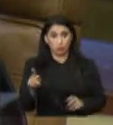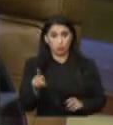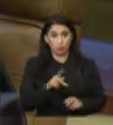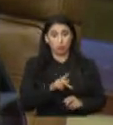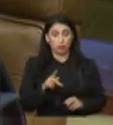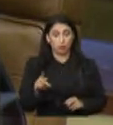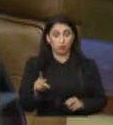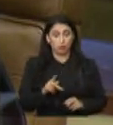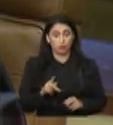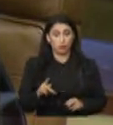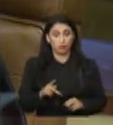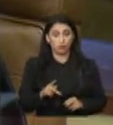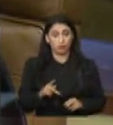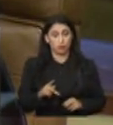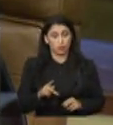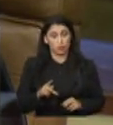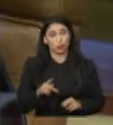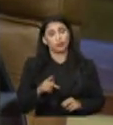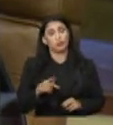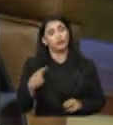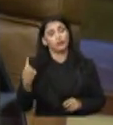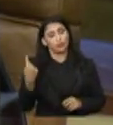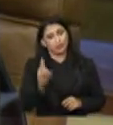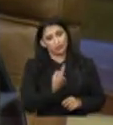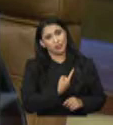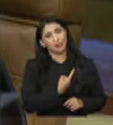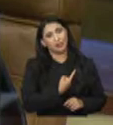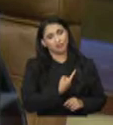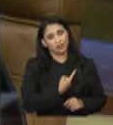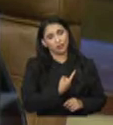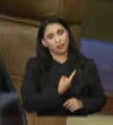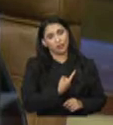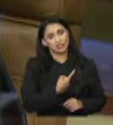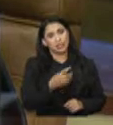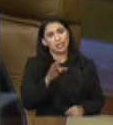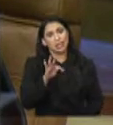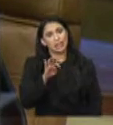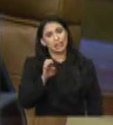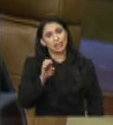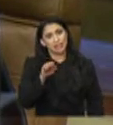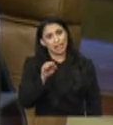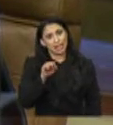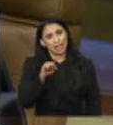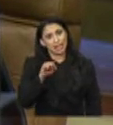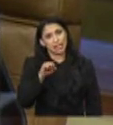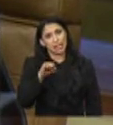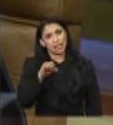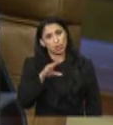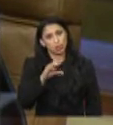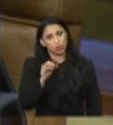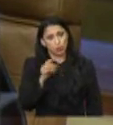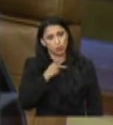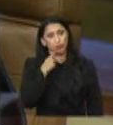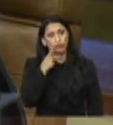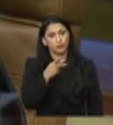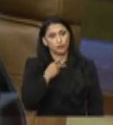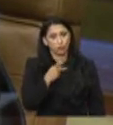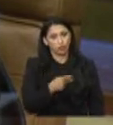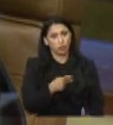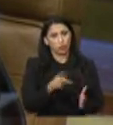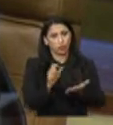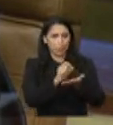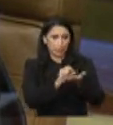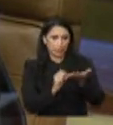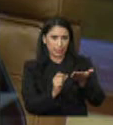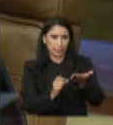de muitos de nós que sabe de todos nós por sou Teste o Sampaio Ferraz assentou